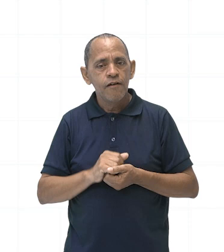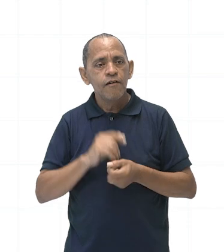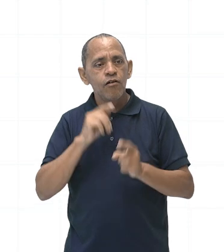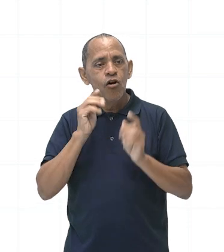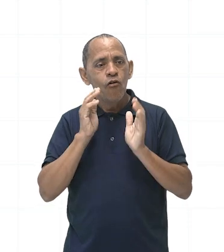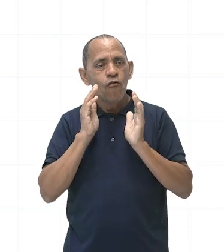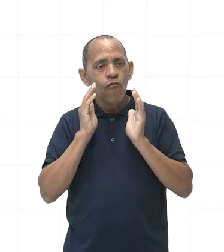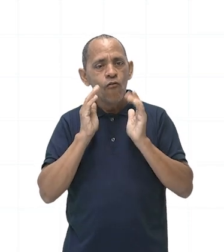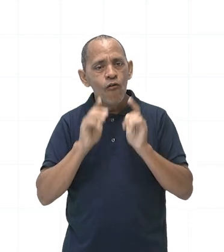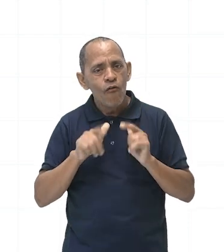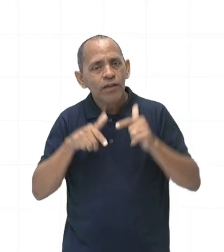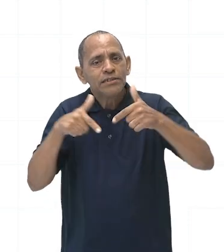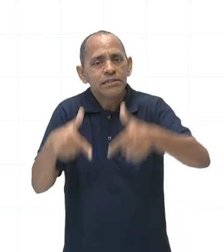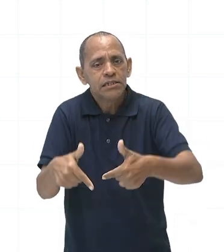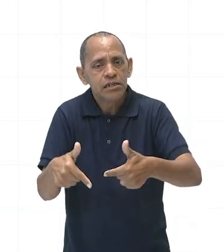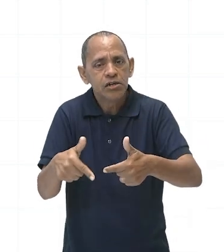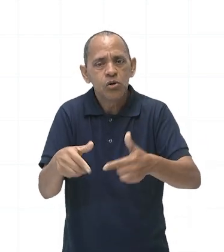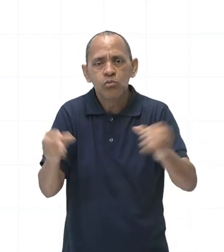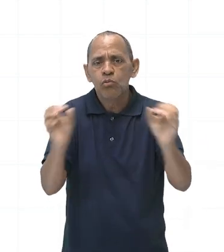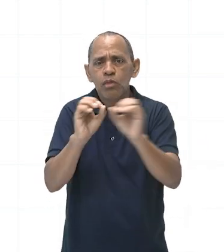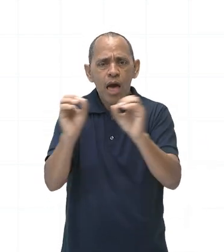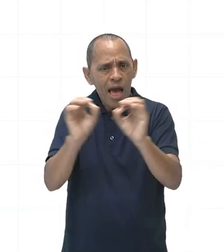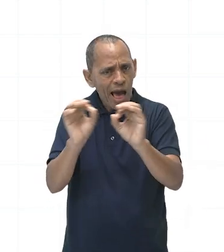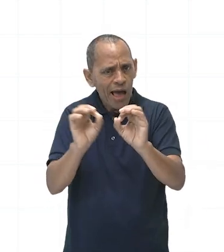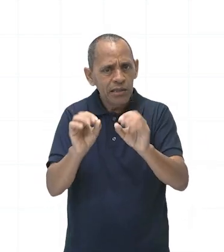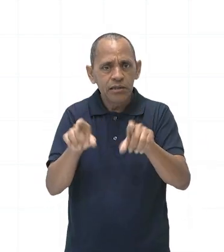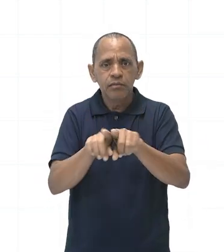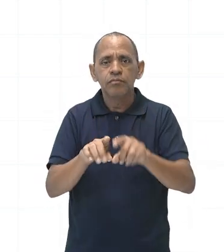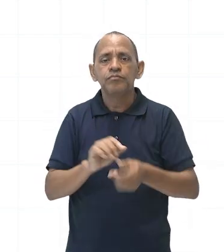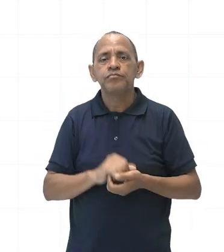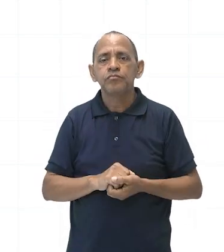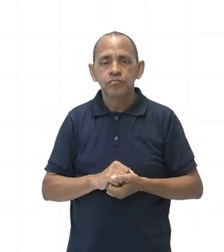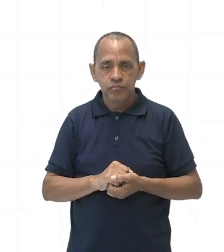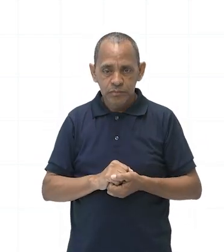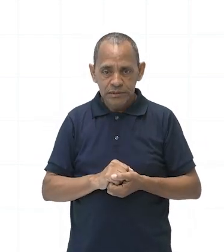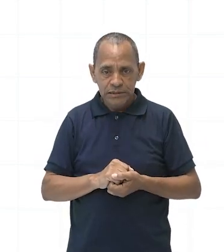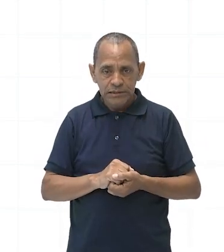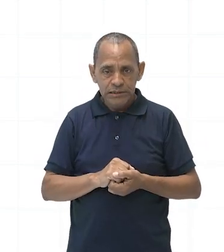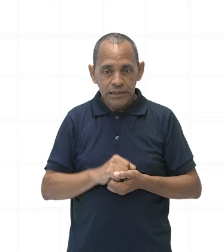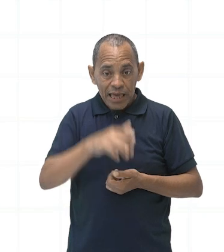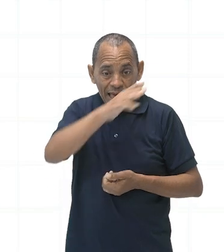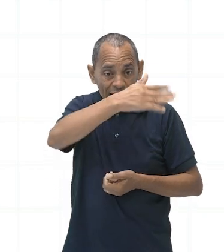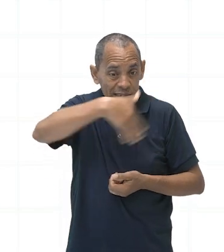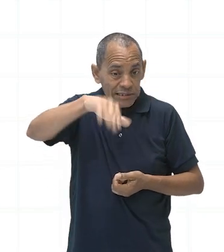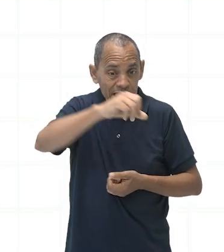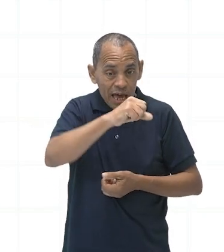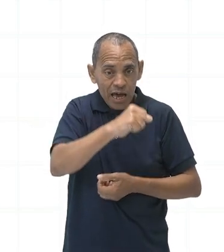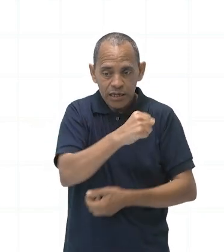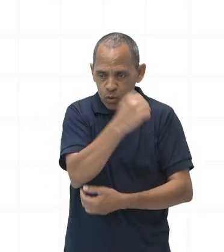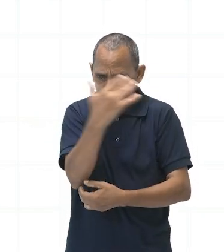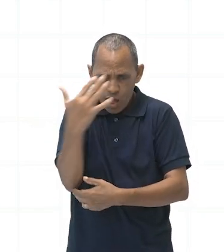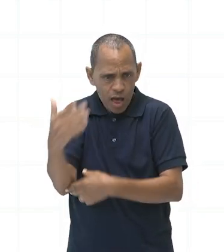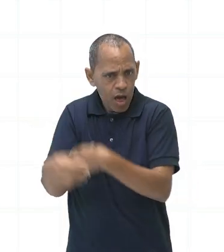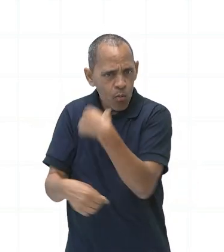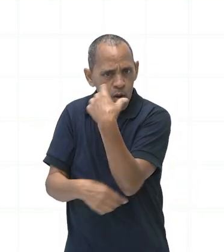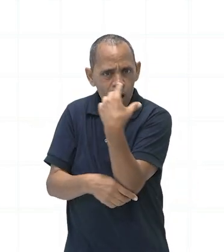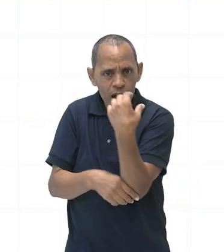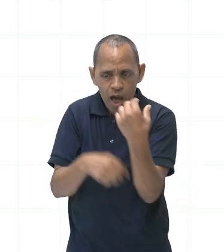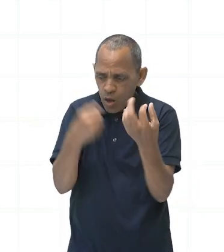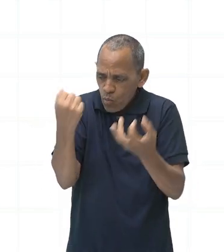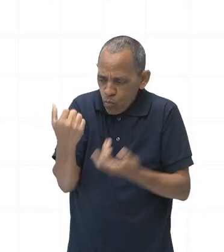exemplo. Queimaram a área de mata. Então, observem o verbo queimar,